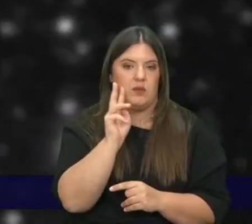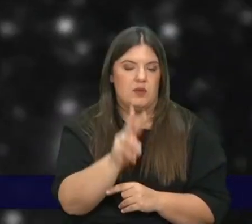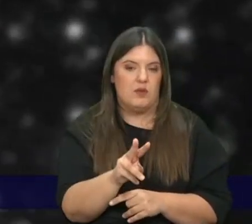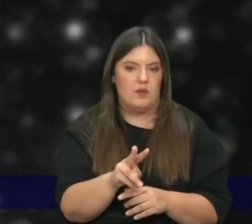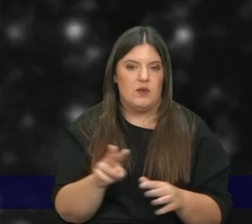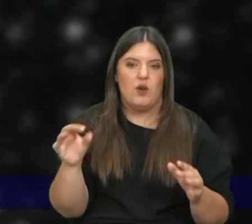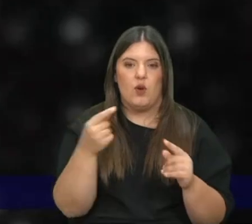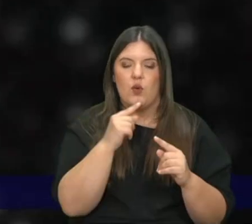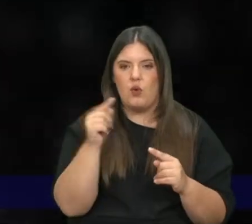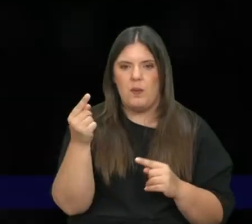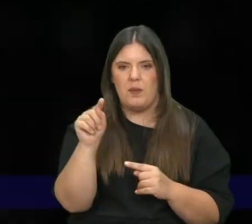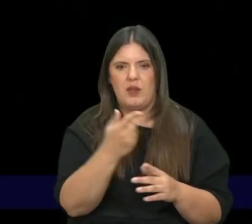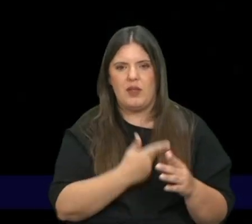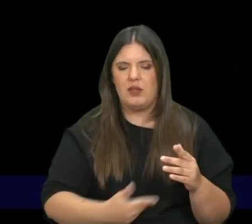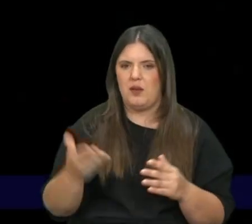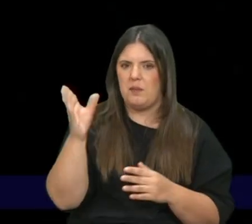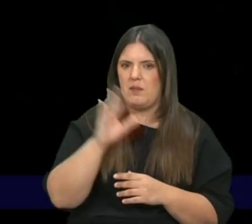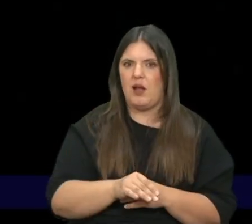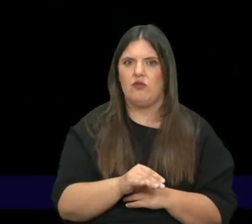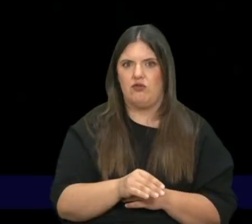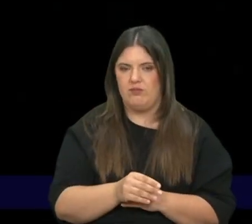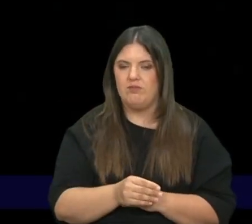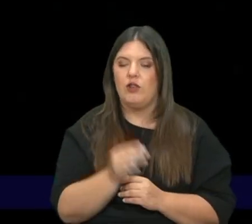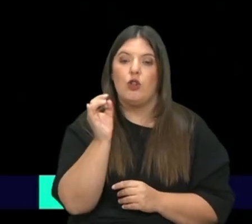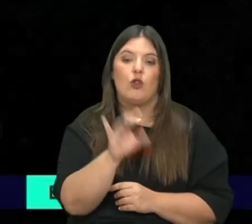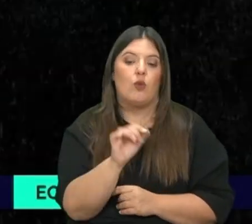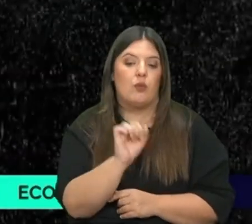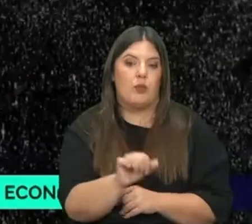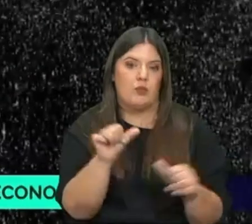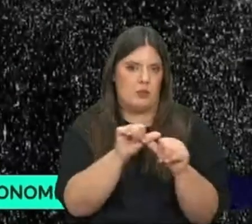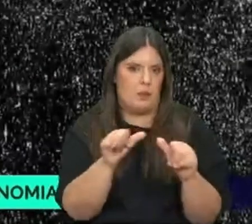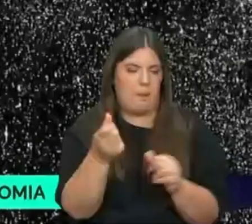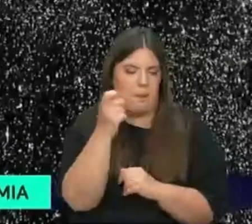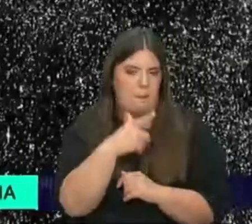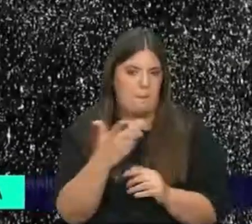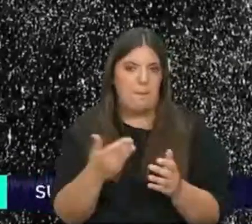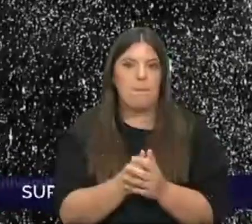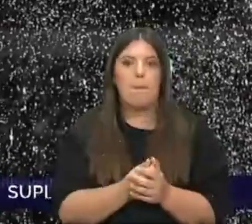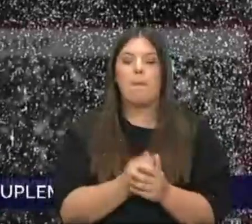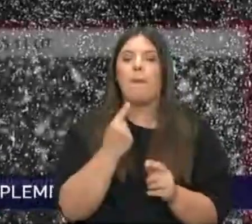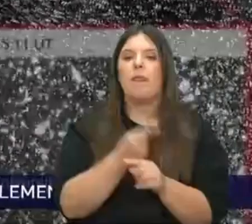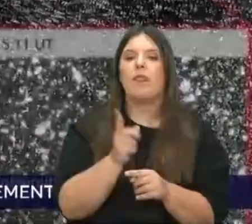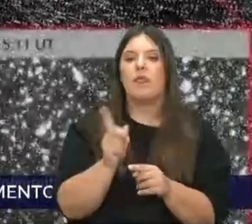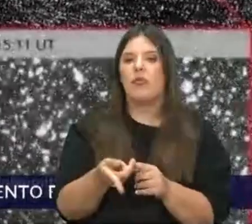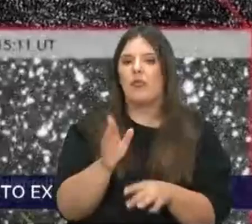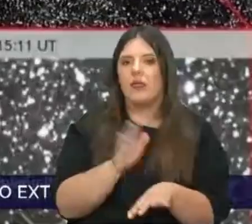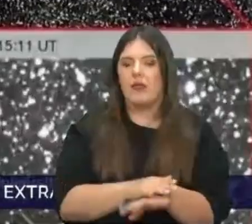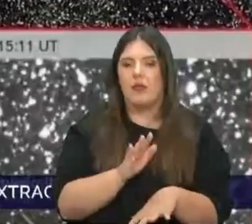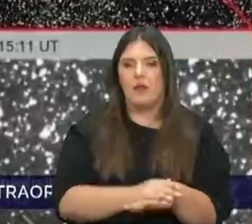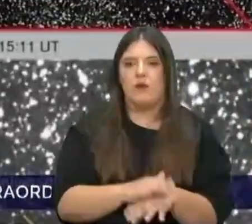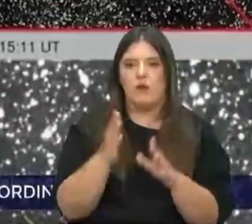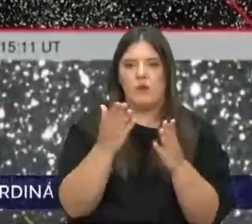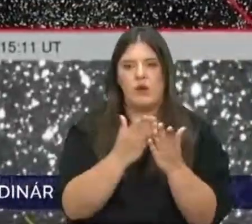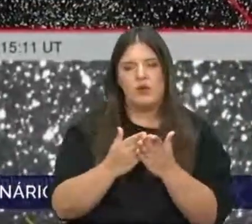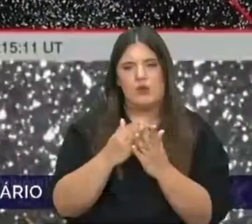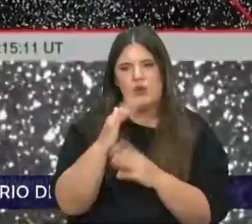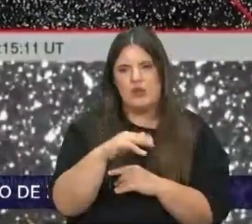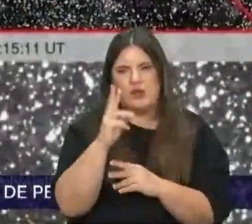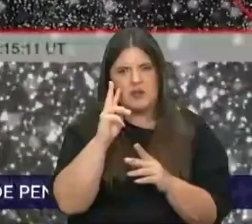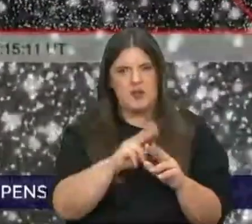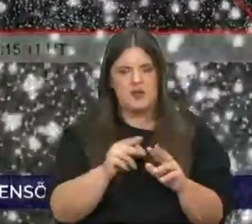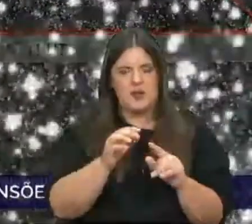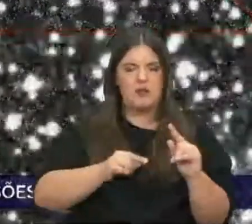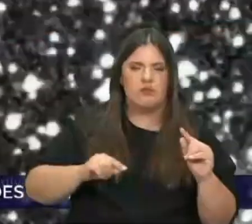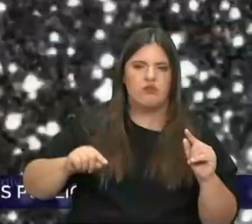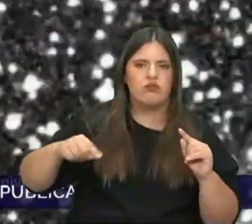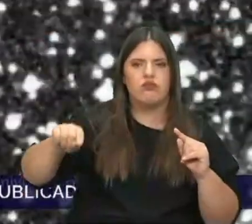cometa bem mais antigo, um corpo bem mais antigo do que o próprio sistema solar. Porquê? Porque quando os cientistas analisaram a